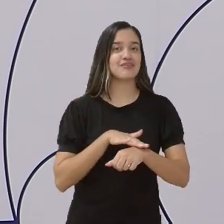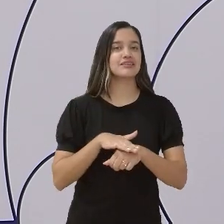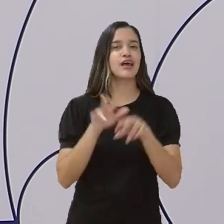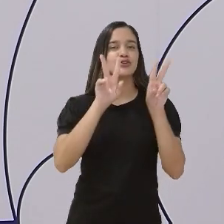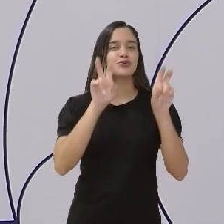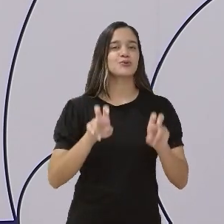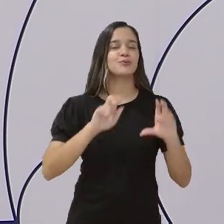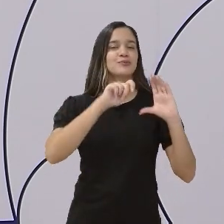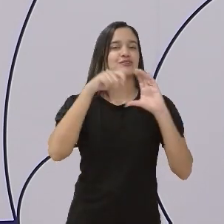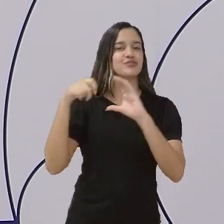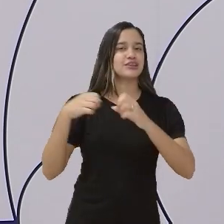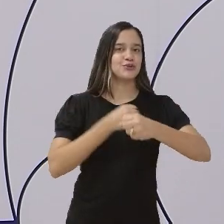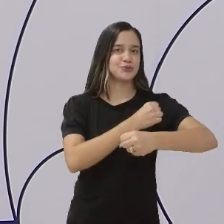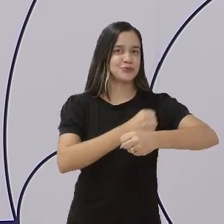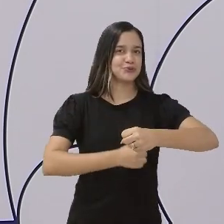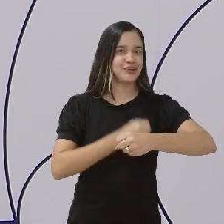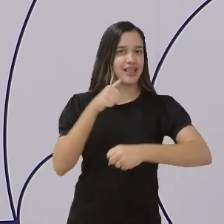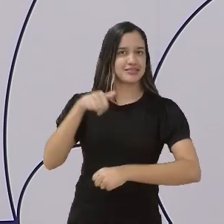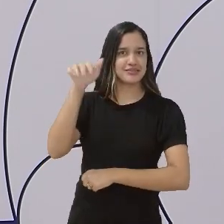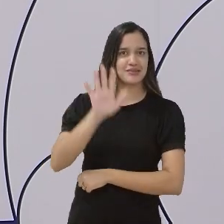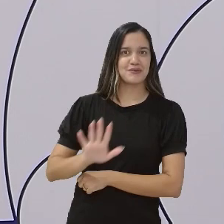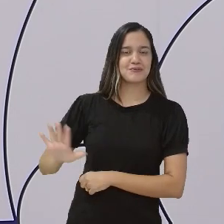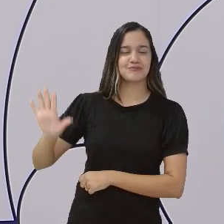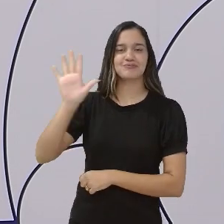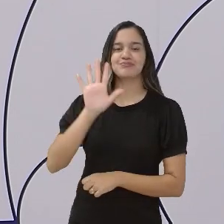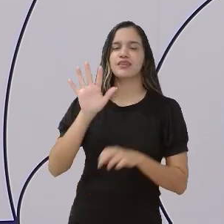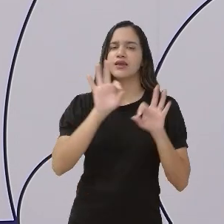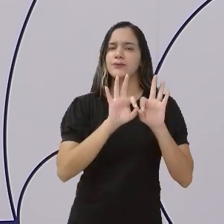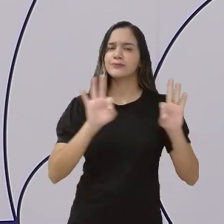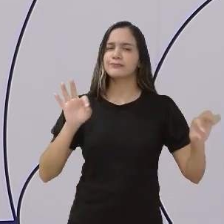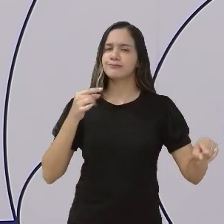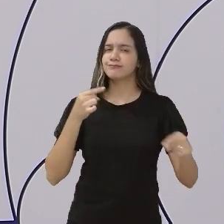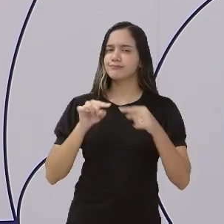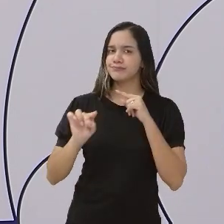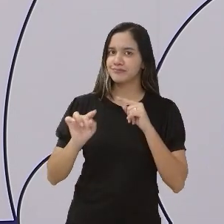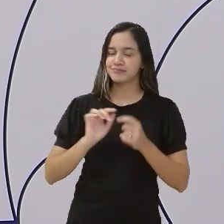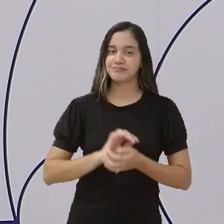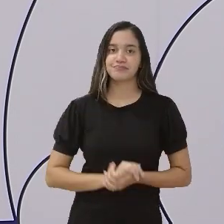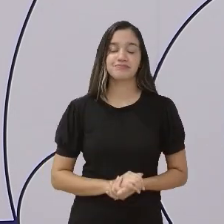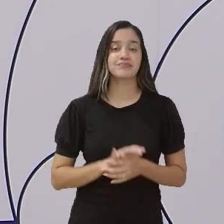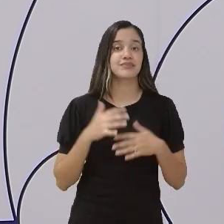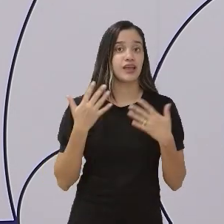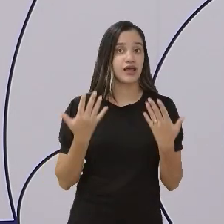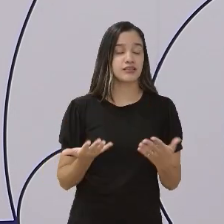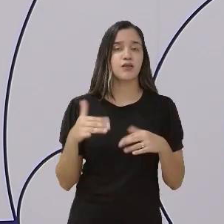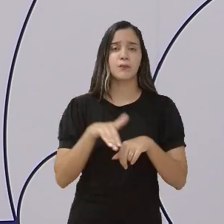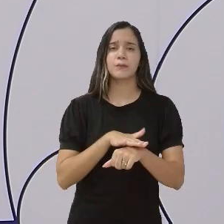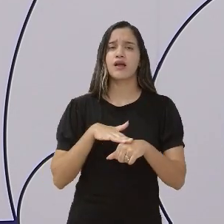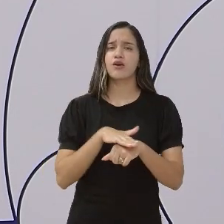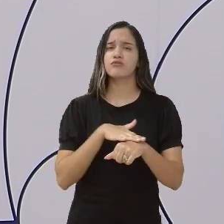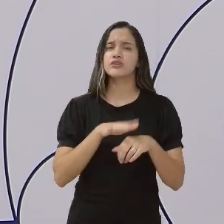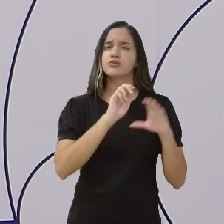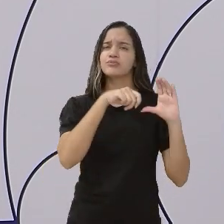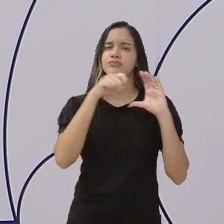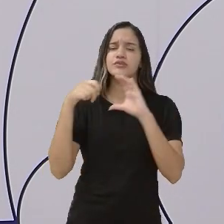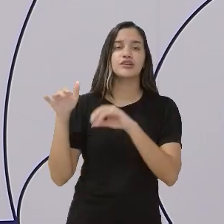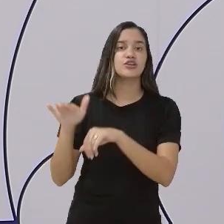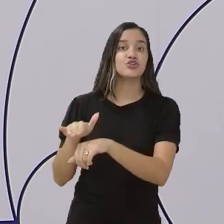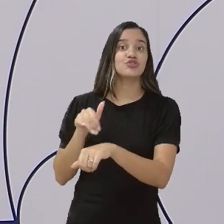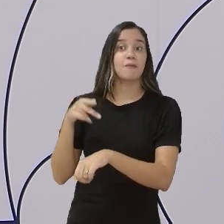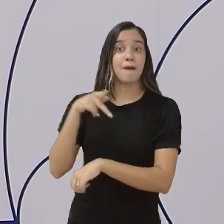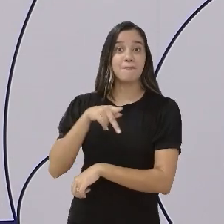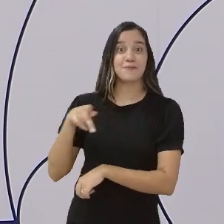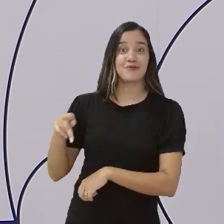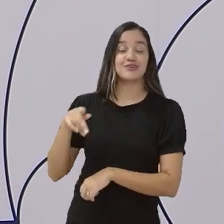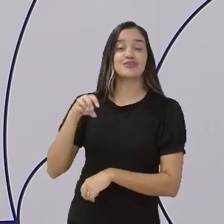sobre o vídeo Culinária Nordestina em Medidas Não Convencionais. E para conversar sobre esse vídeo, vamos chamar a